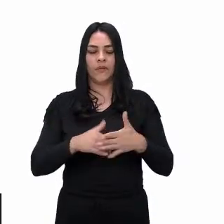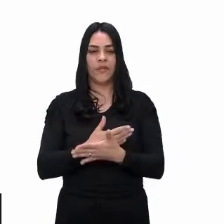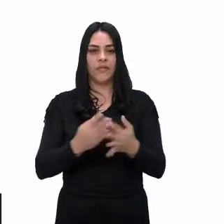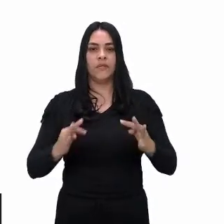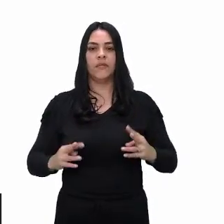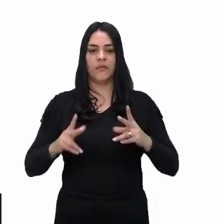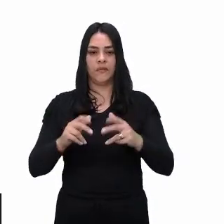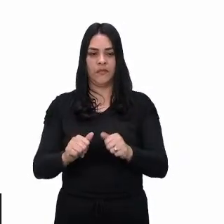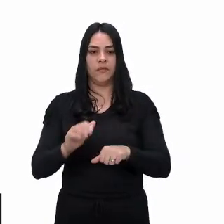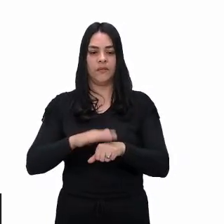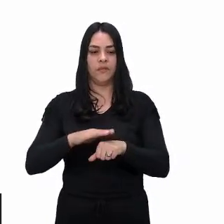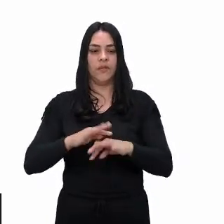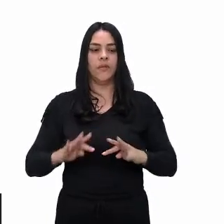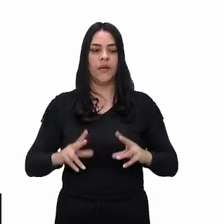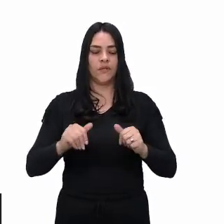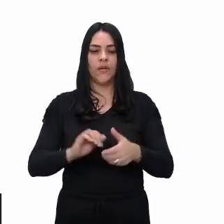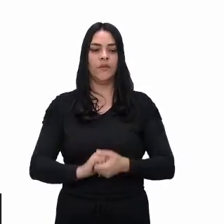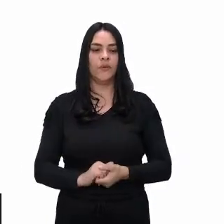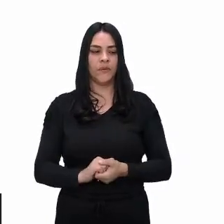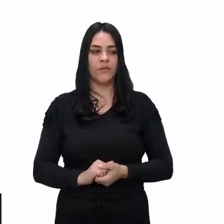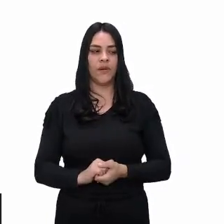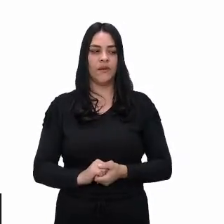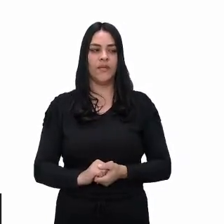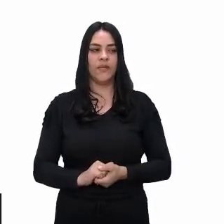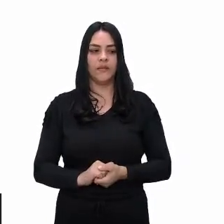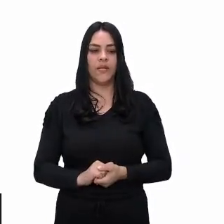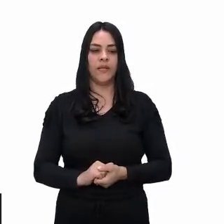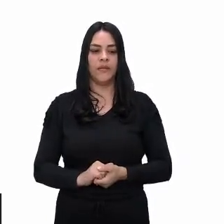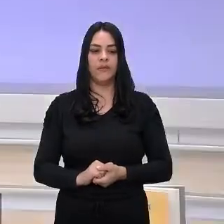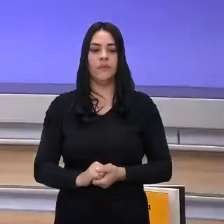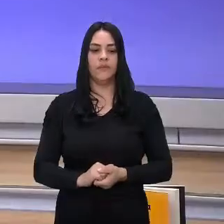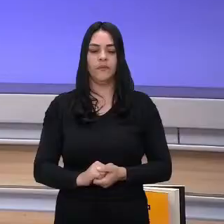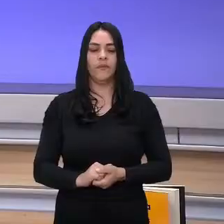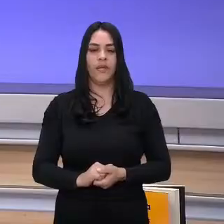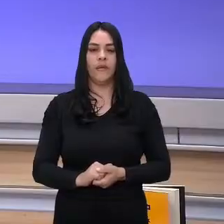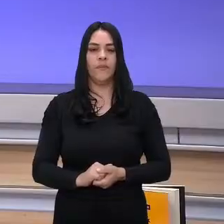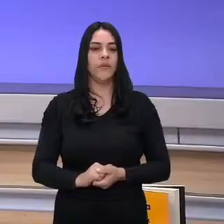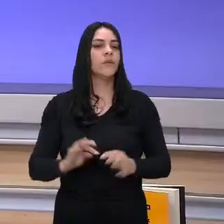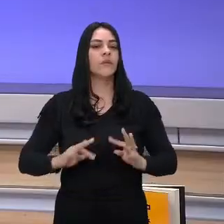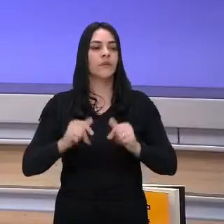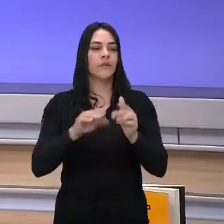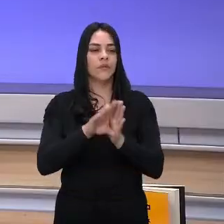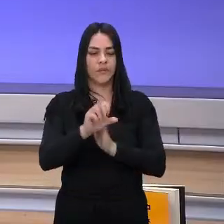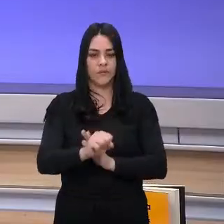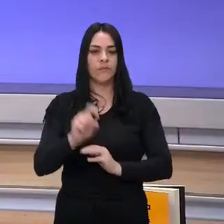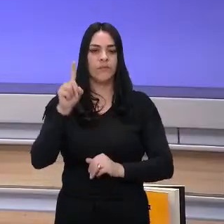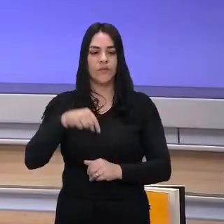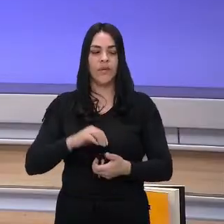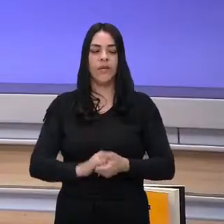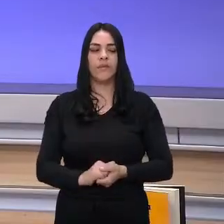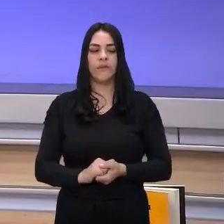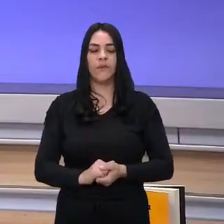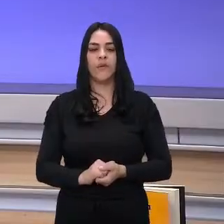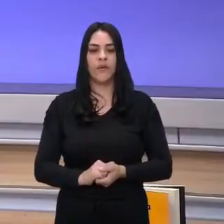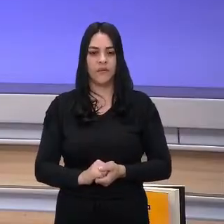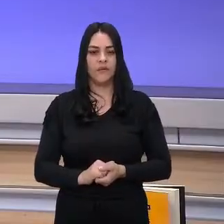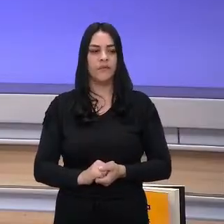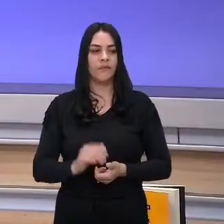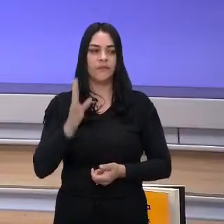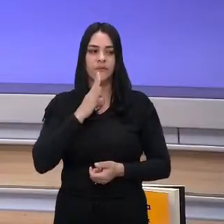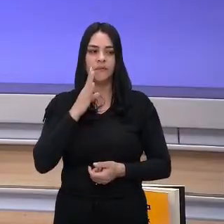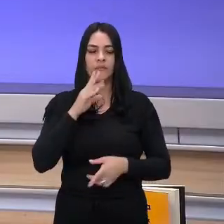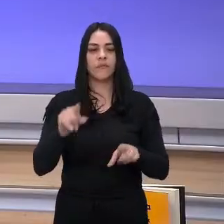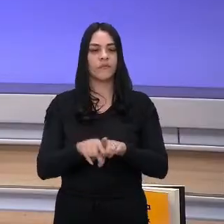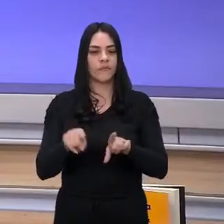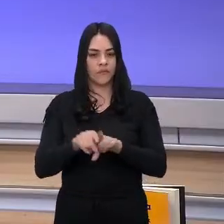mobilizar o mundo. Porque o mundo inteiro entra em conceito nessa semana lixo zero em outubro. Então, é bem bacana,